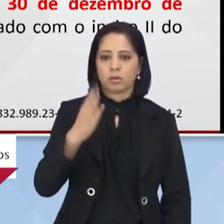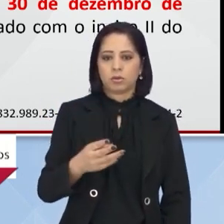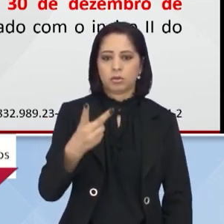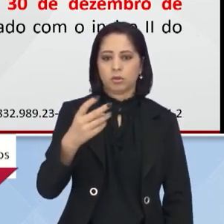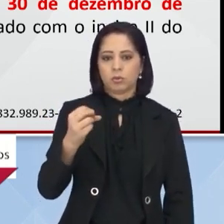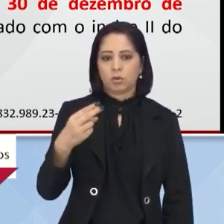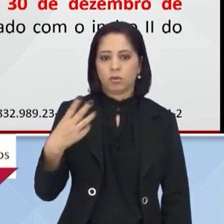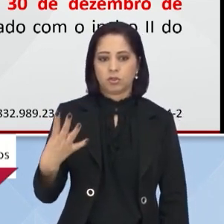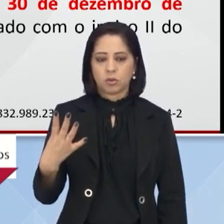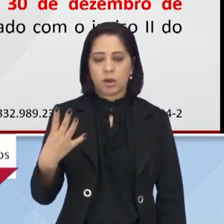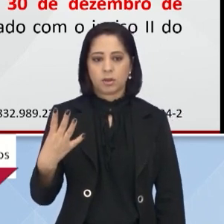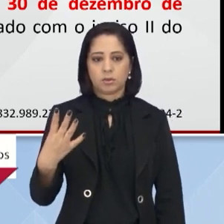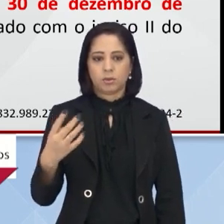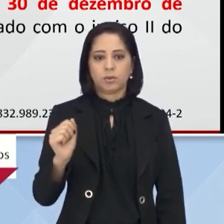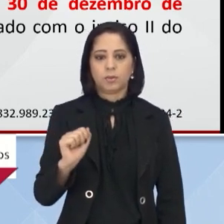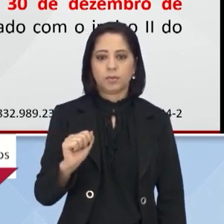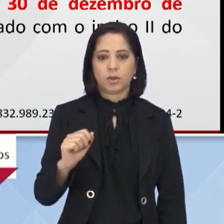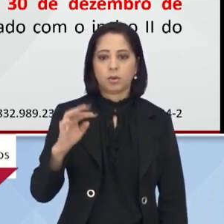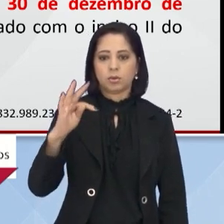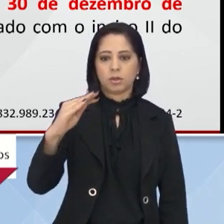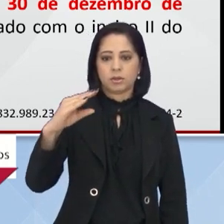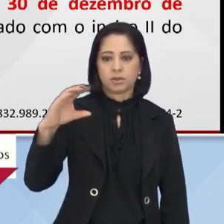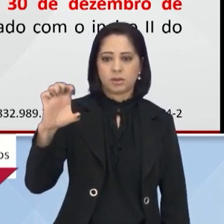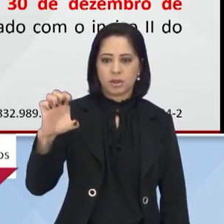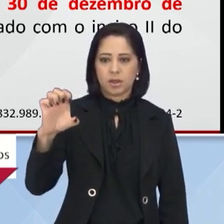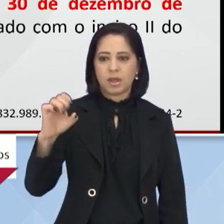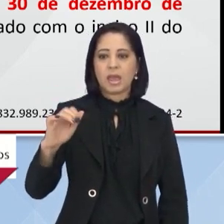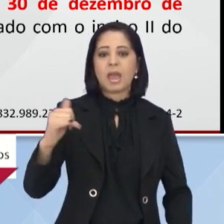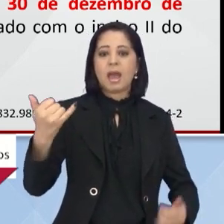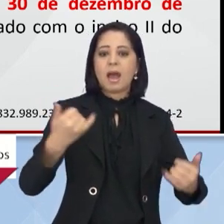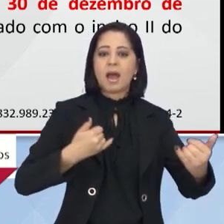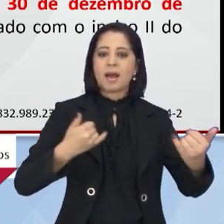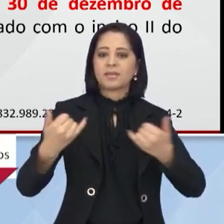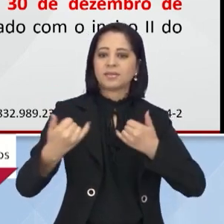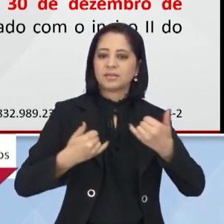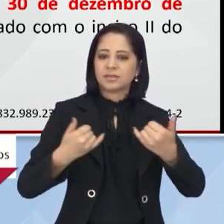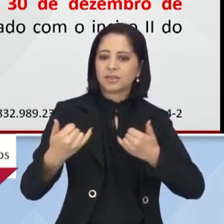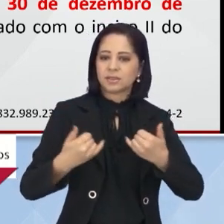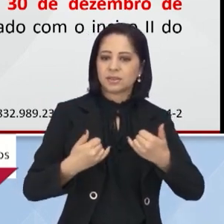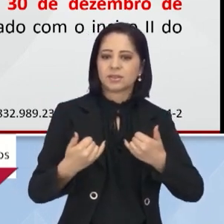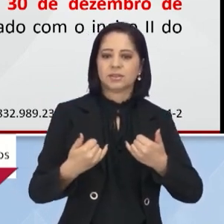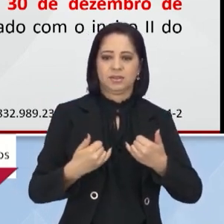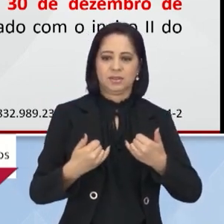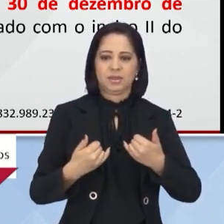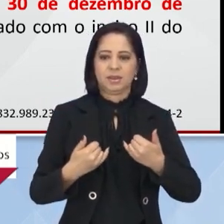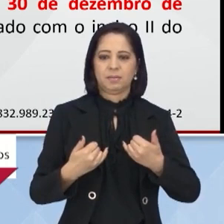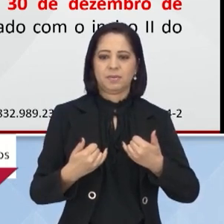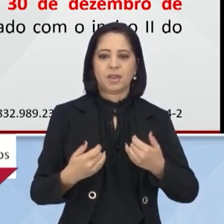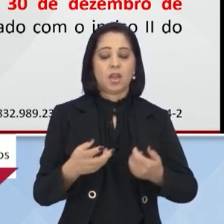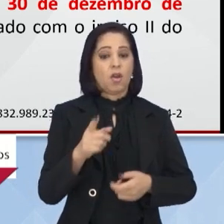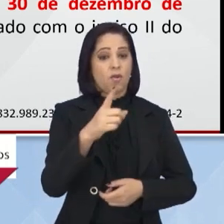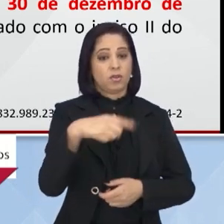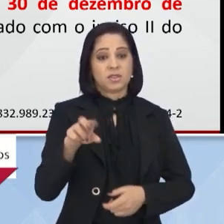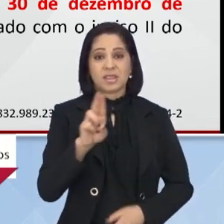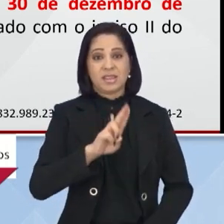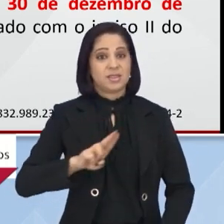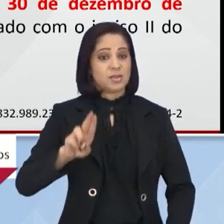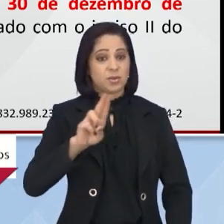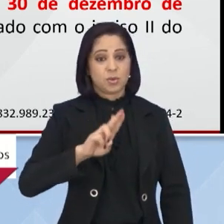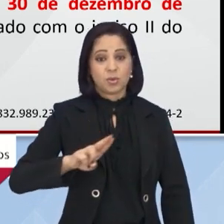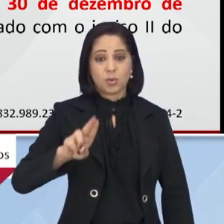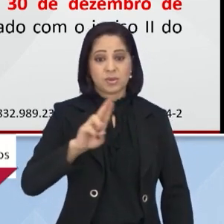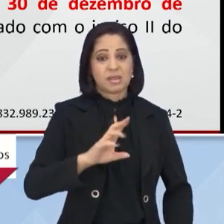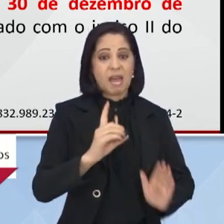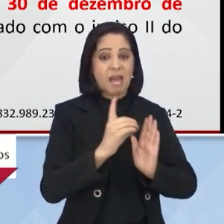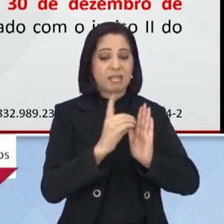está dizendo para não se utilizar a lei 8666 né Eu até Eu até me recordo é porque já tivemos casos de